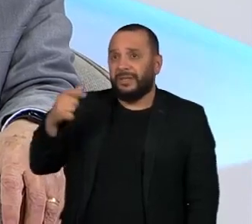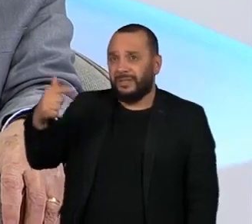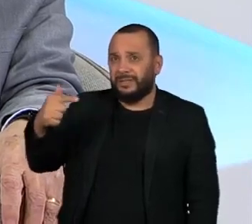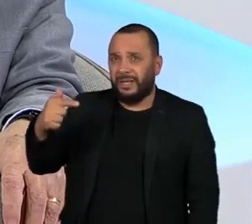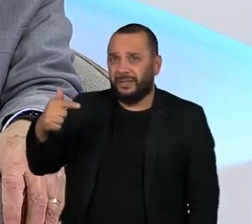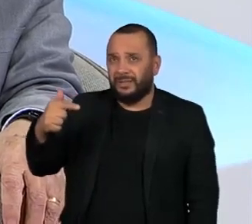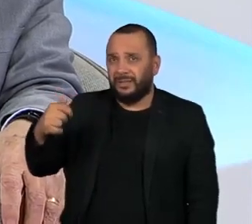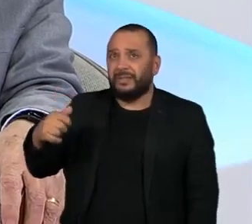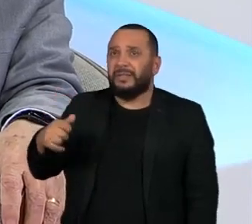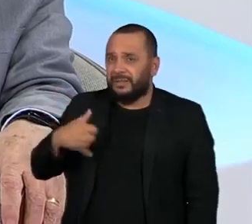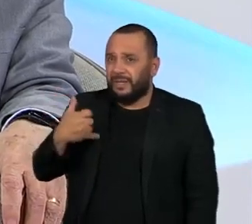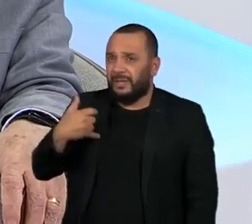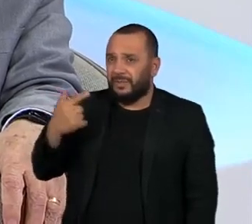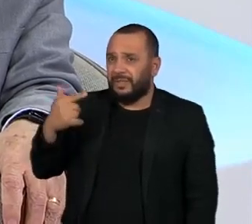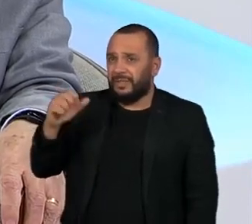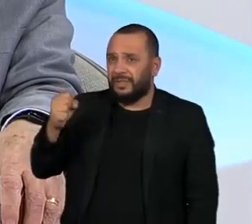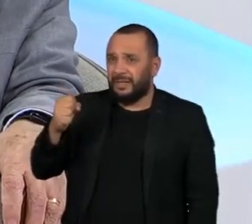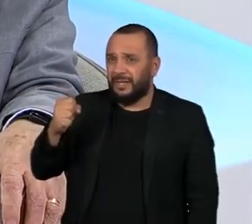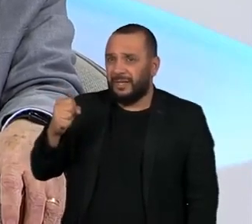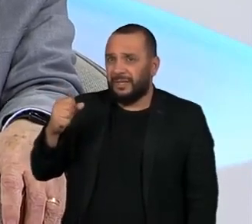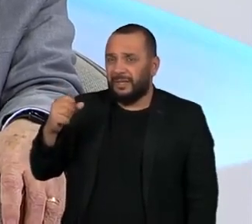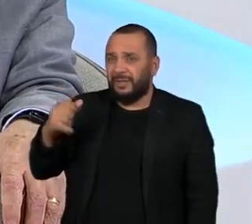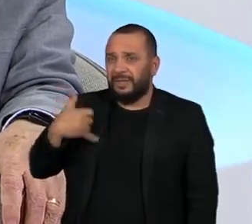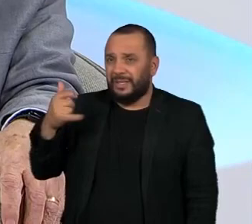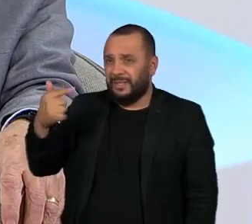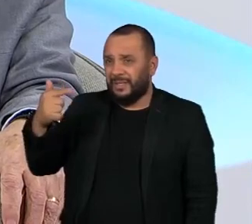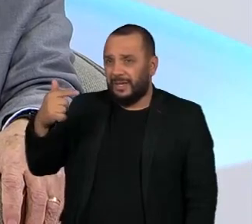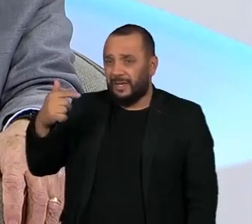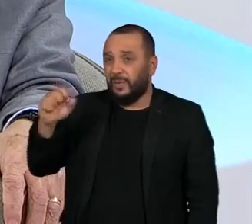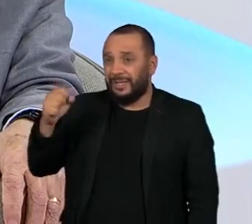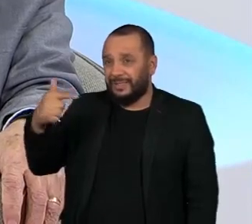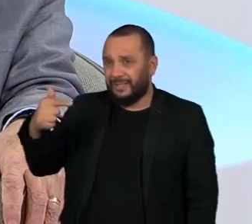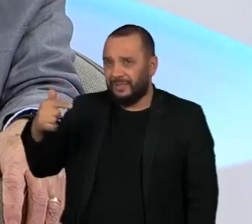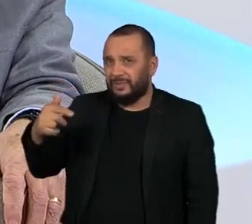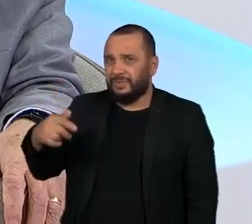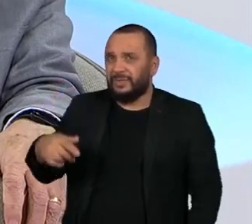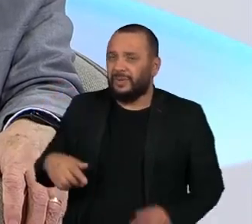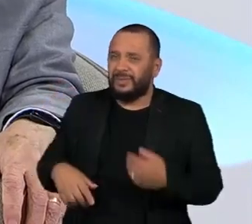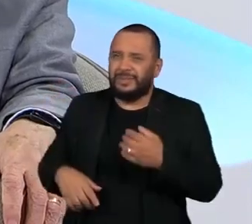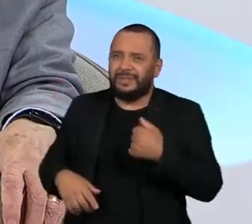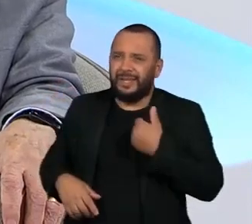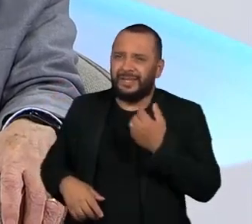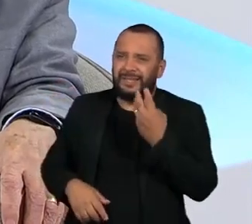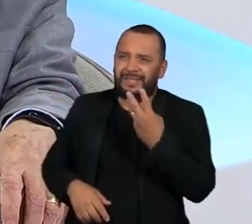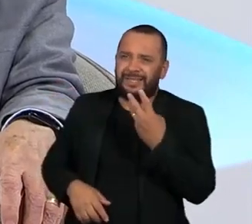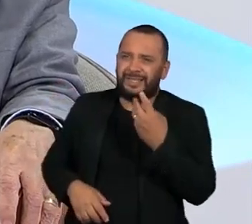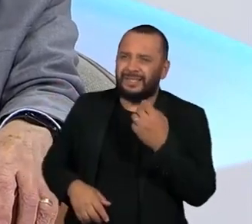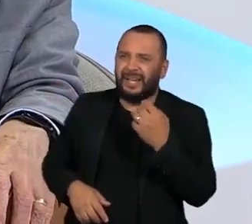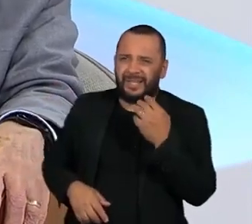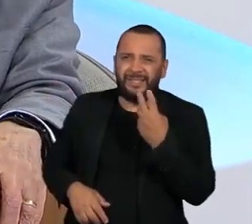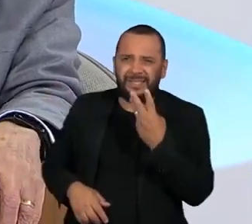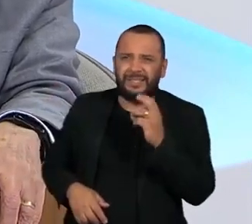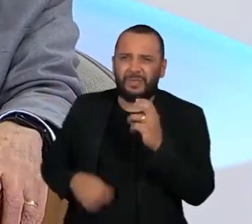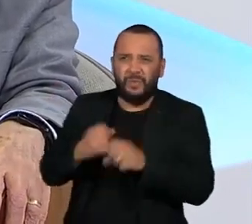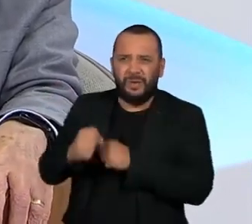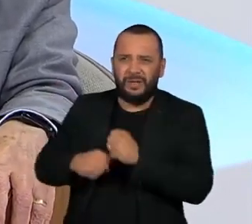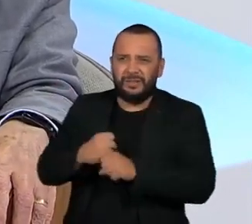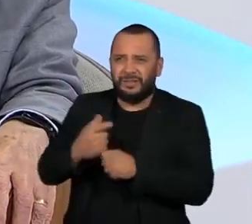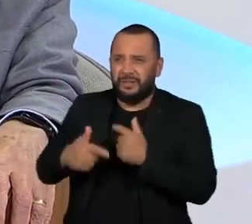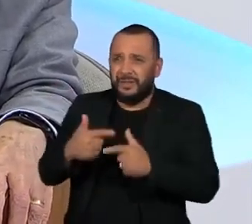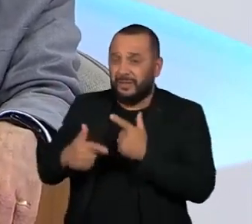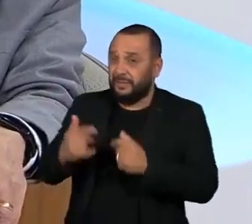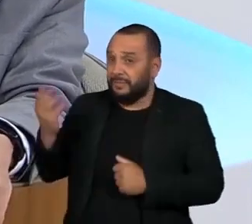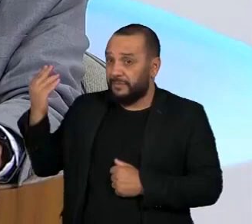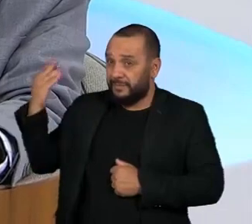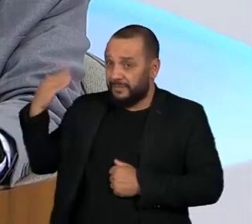eu tenho 87 85 anos que eu tô lá dentro numa época das vacas gordas